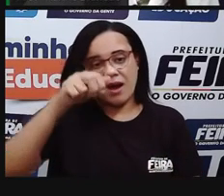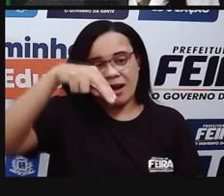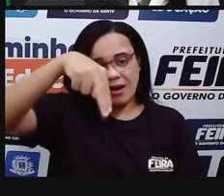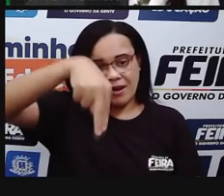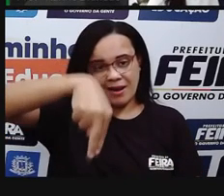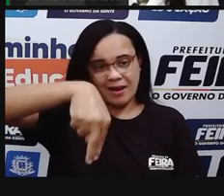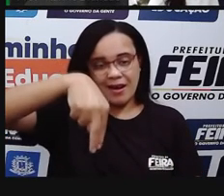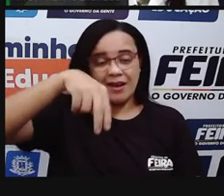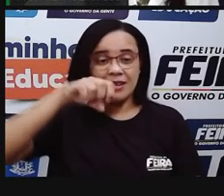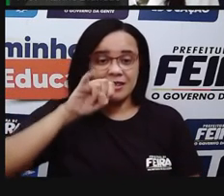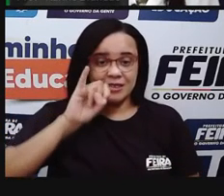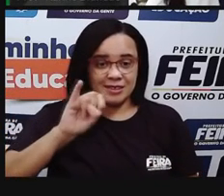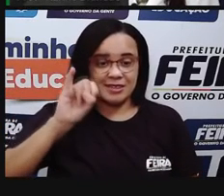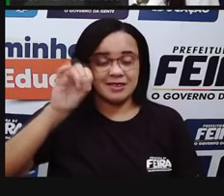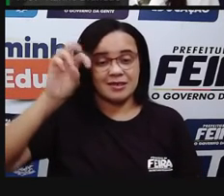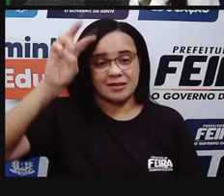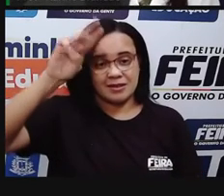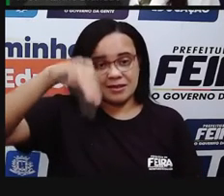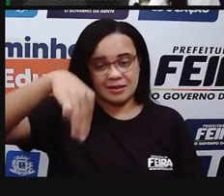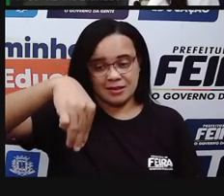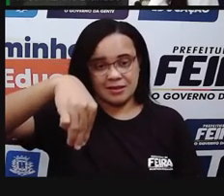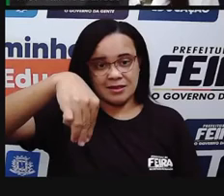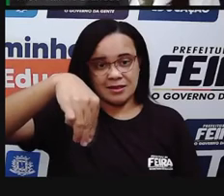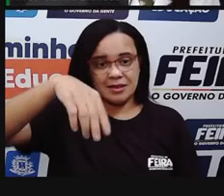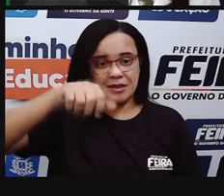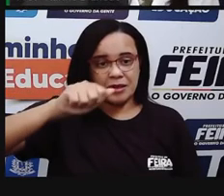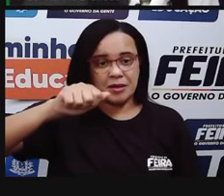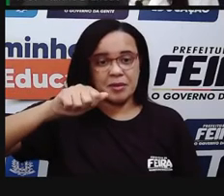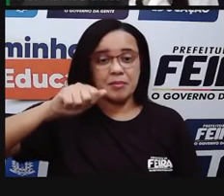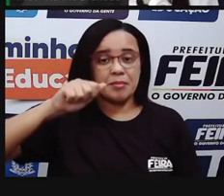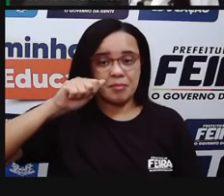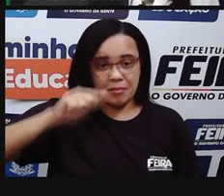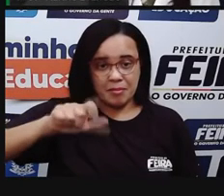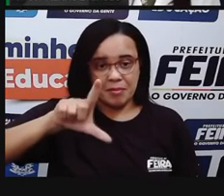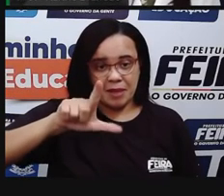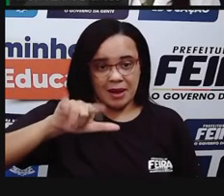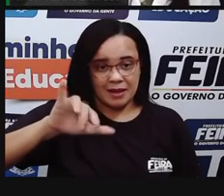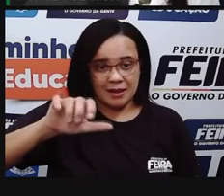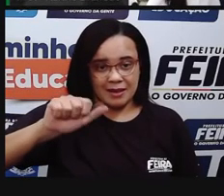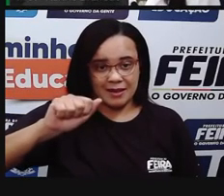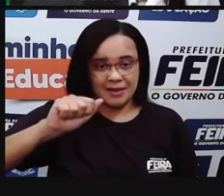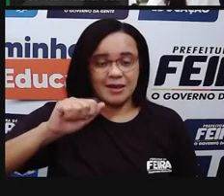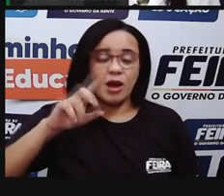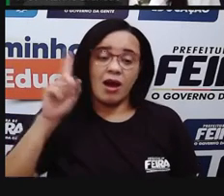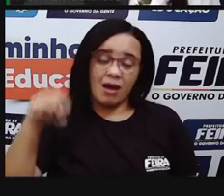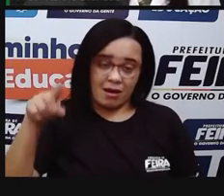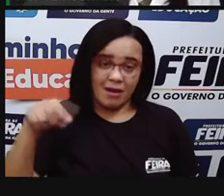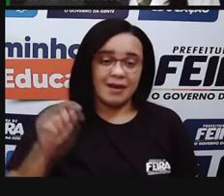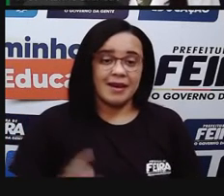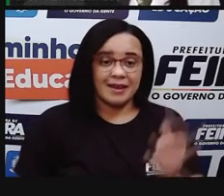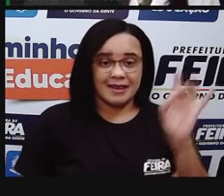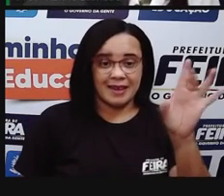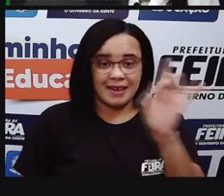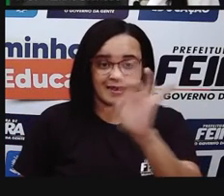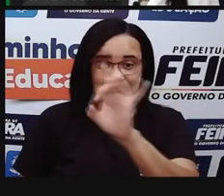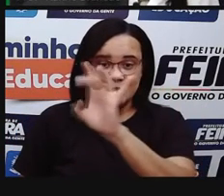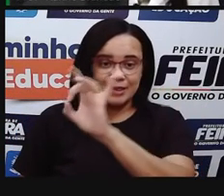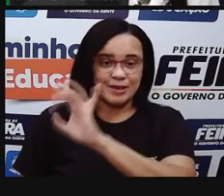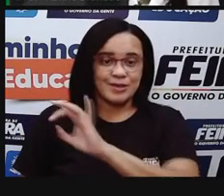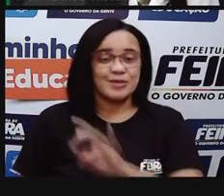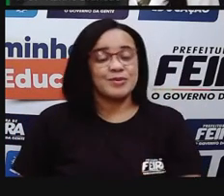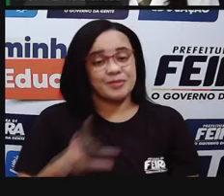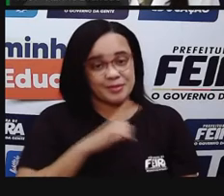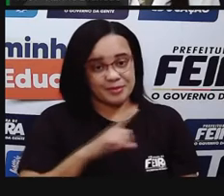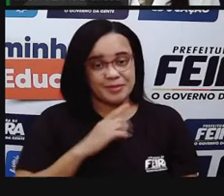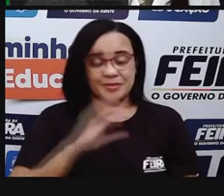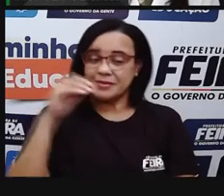Então, estamos todos nós aqui, ó, a Pró, vocês, né? Os morcegos, os insetos, e dentro